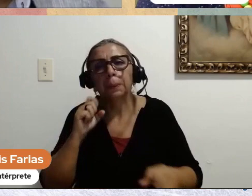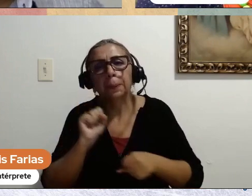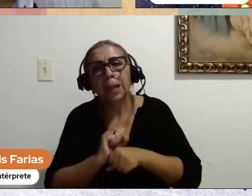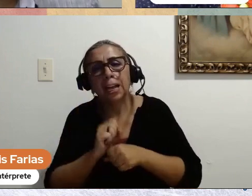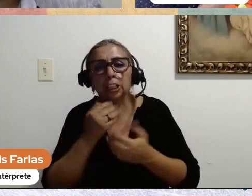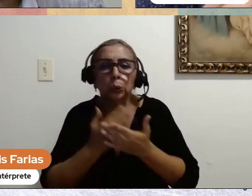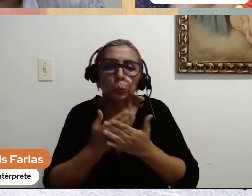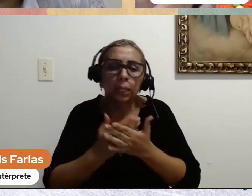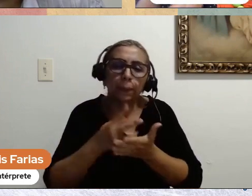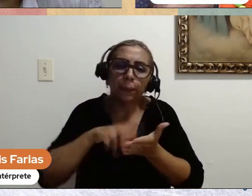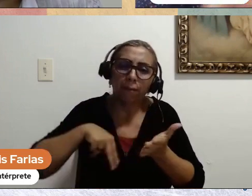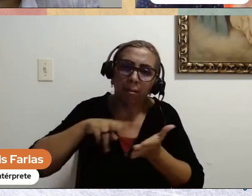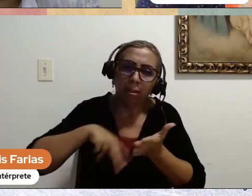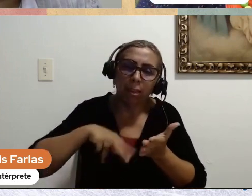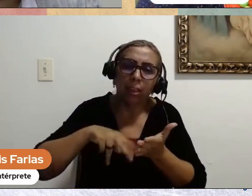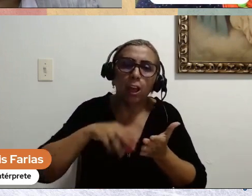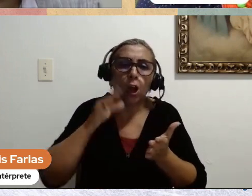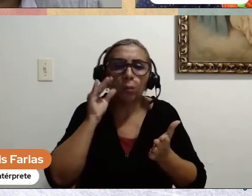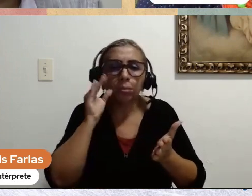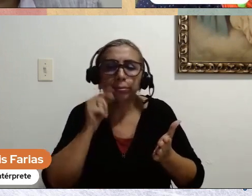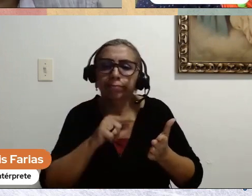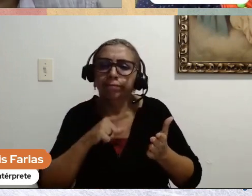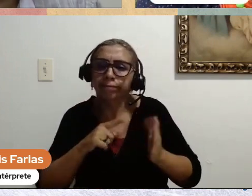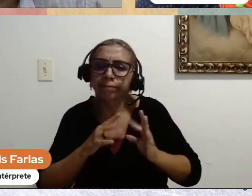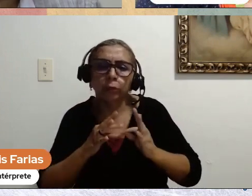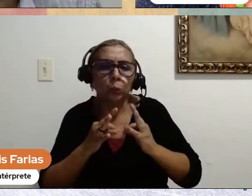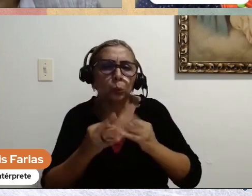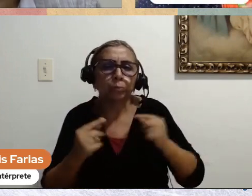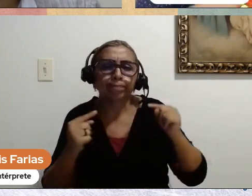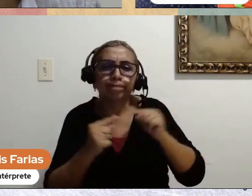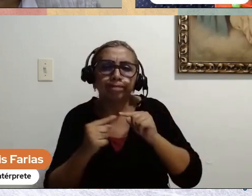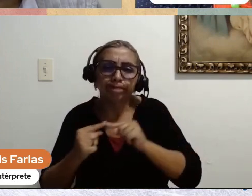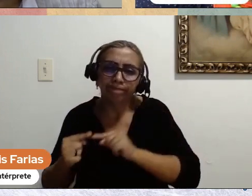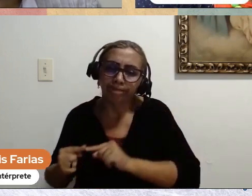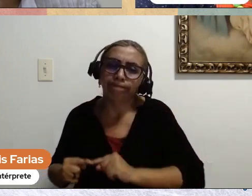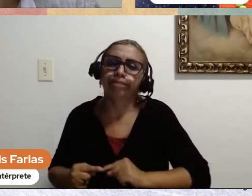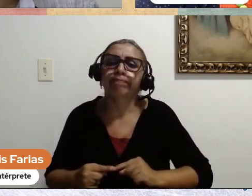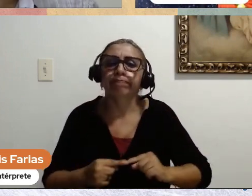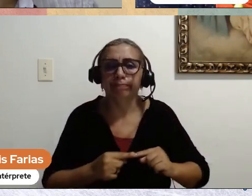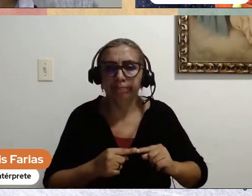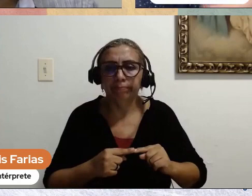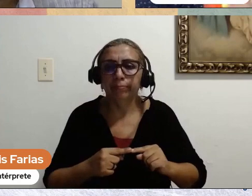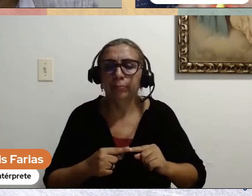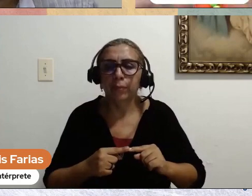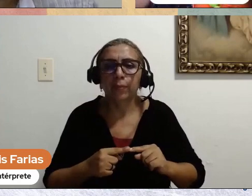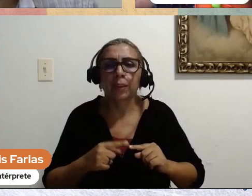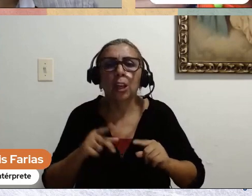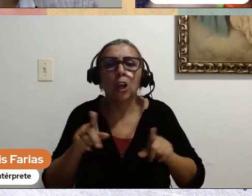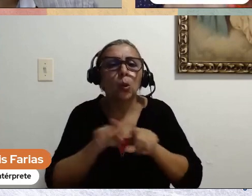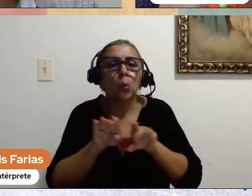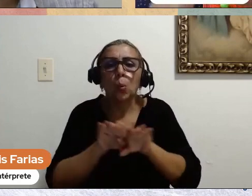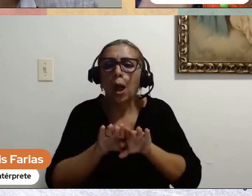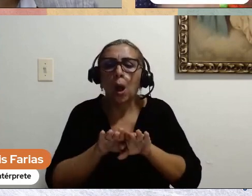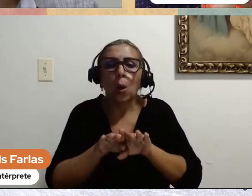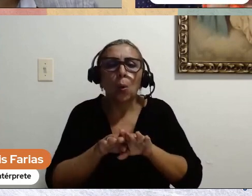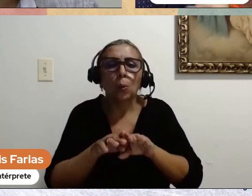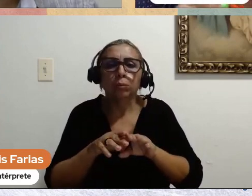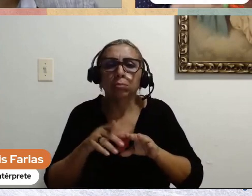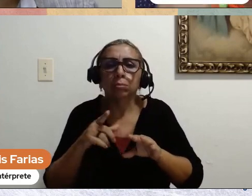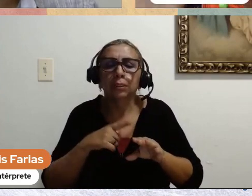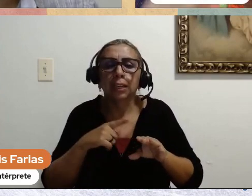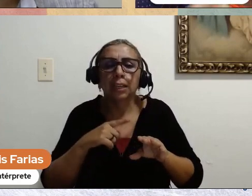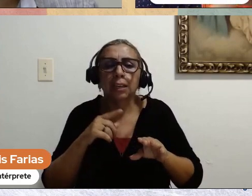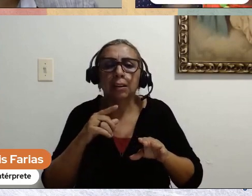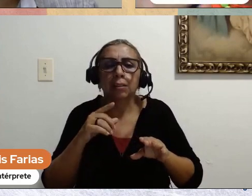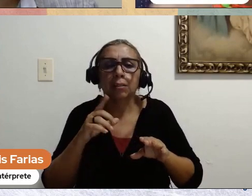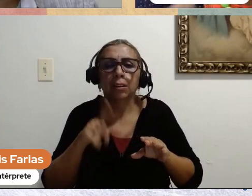para ler, você observa assim, que está tudo muito relacionado, né? Que é como se fosse, grosseiramente falando, um elo de